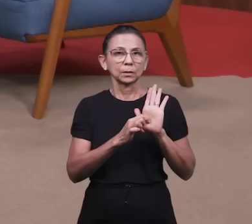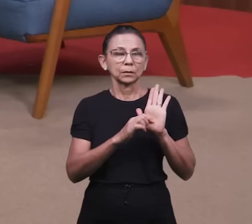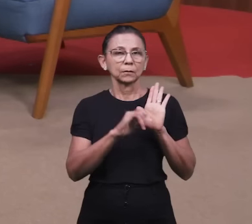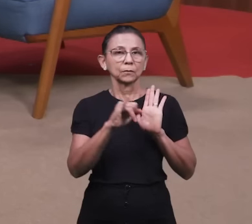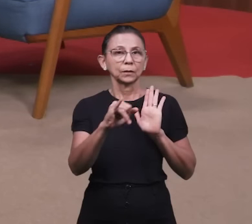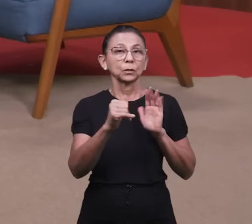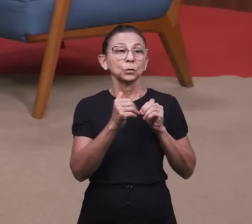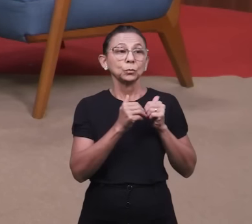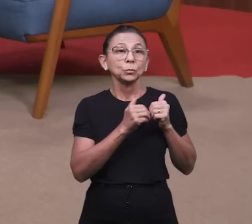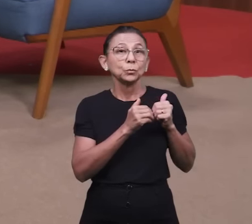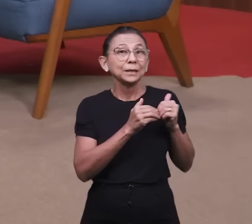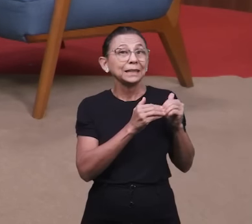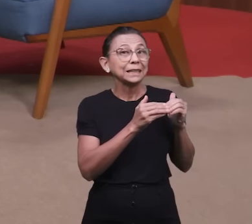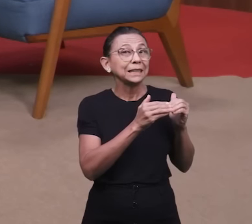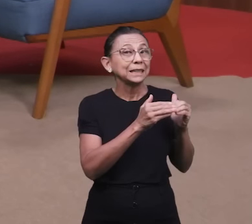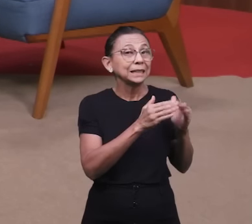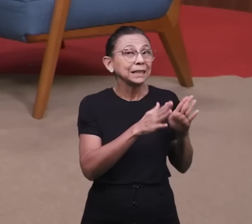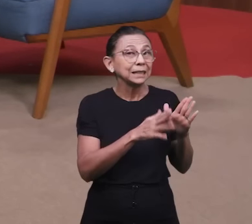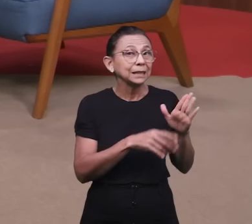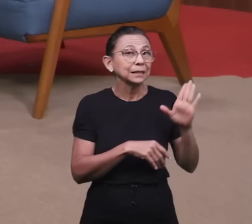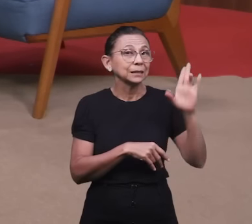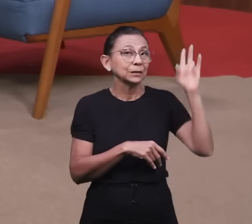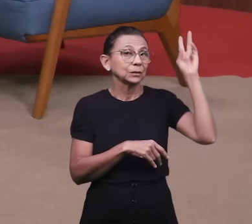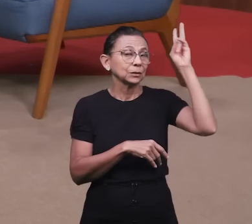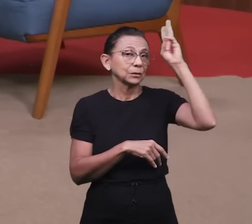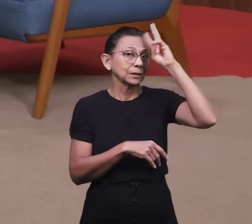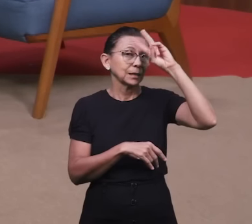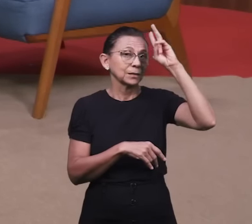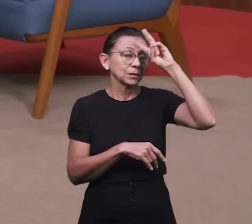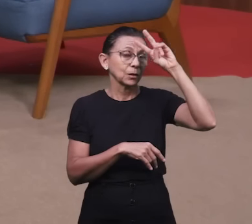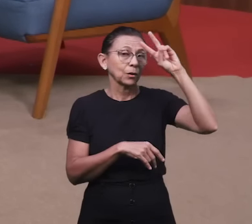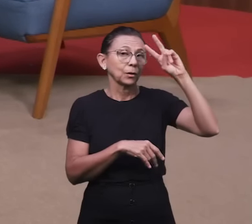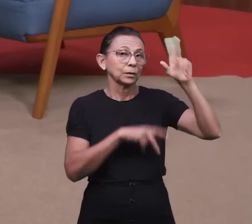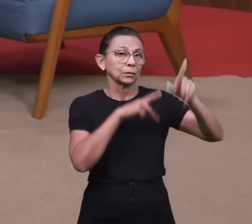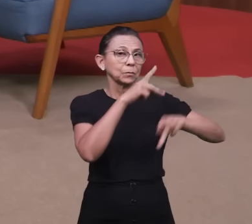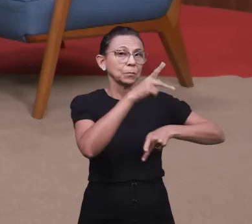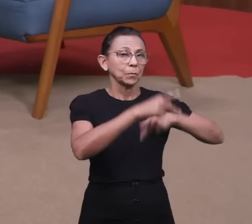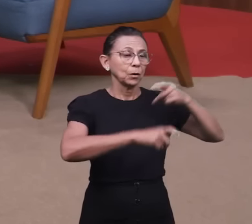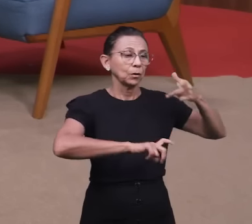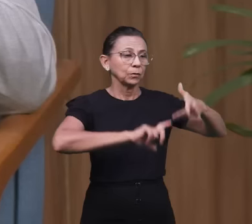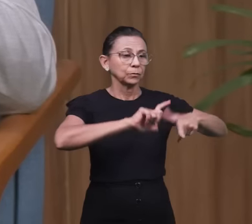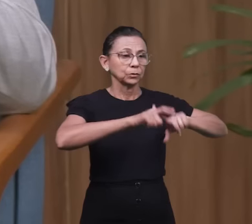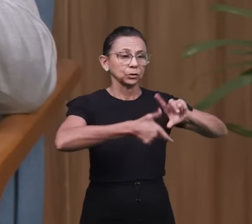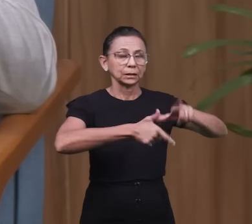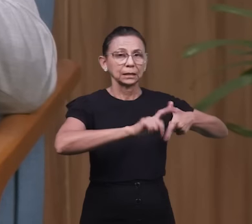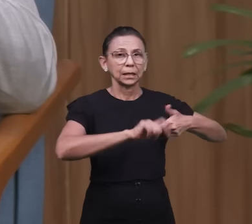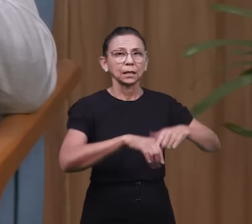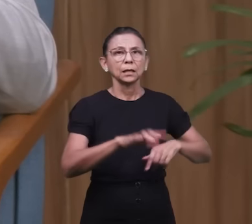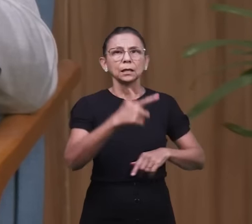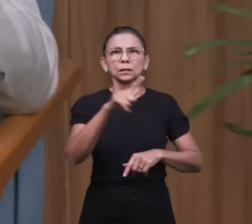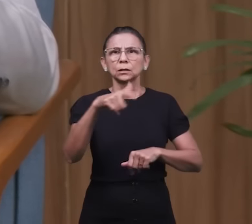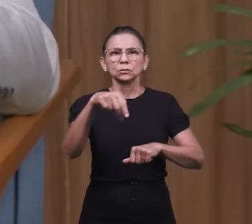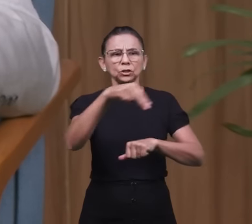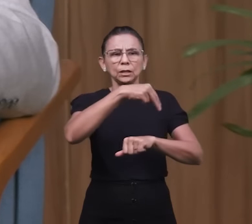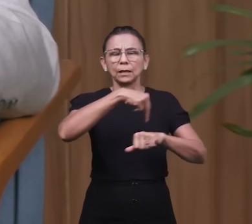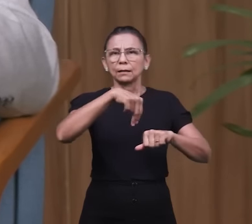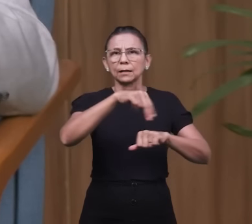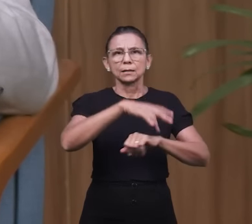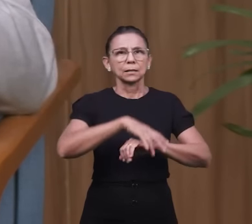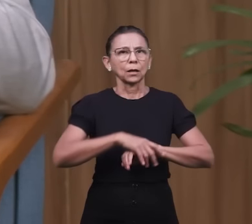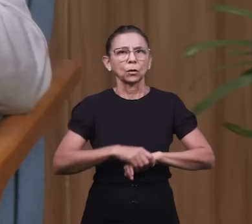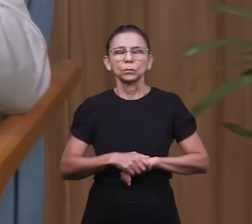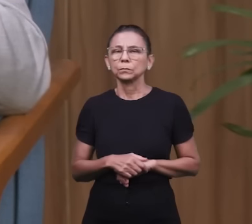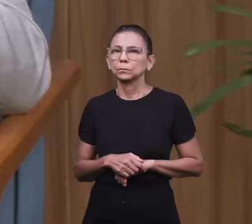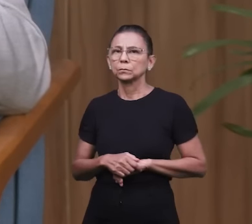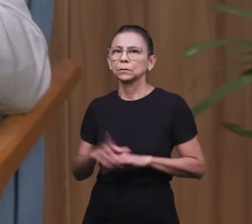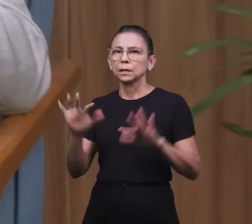da história do povo de Israel não existia nação Israel ainda era uma família que